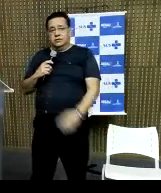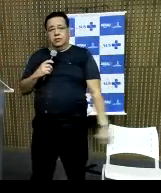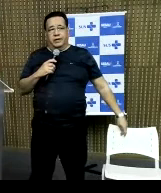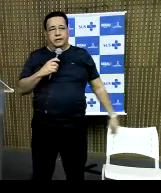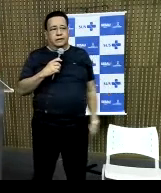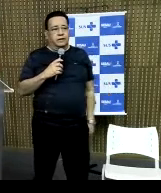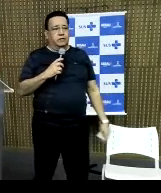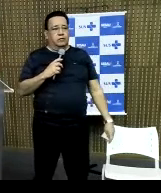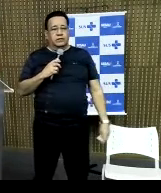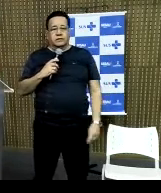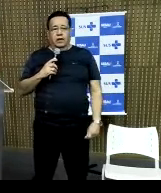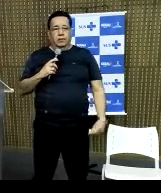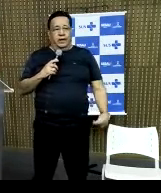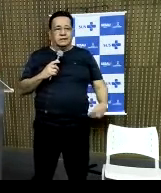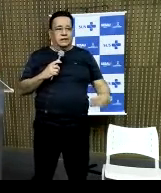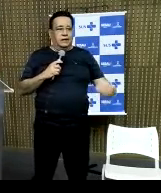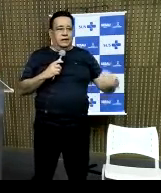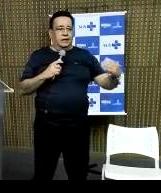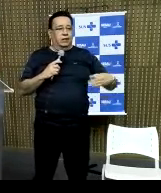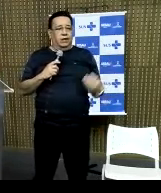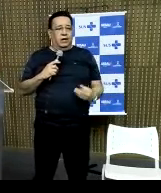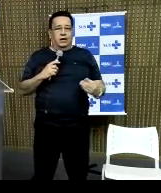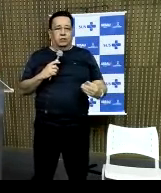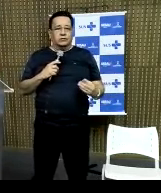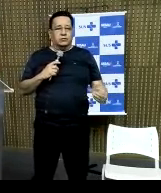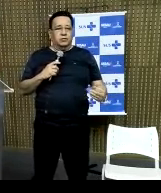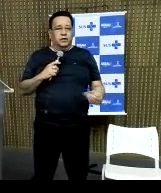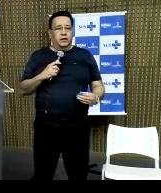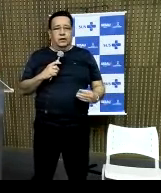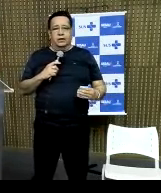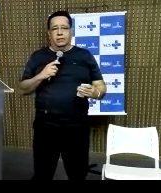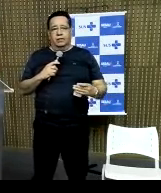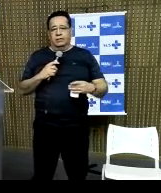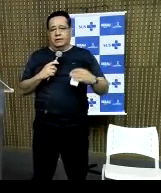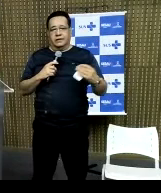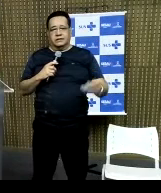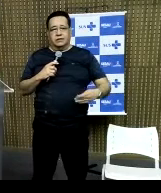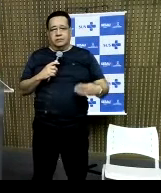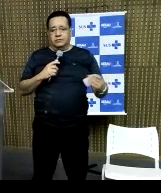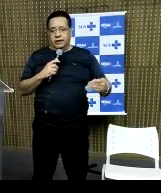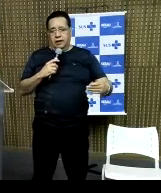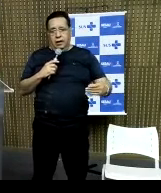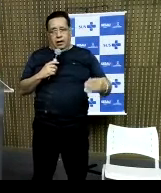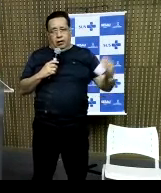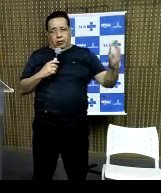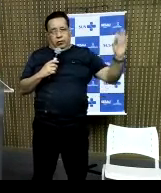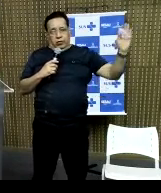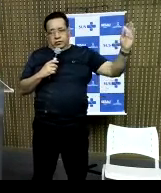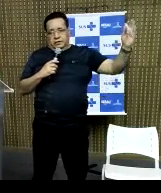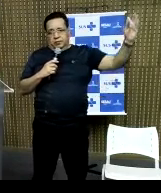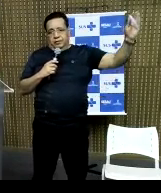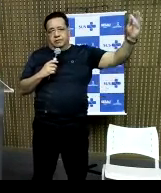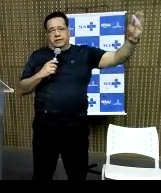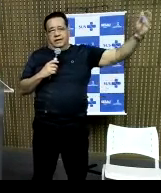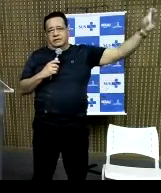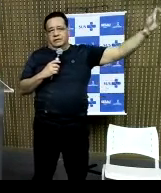Sempre a gente comenta em reuniões, parece que é um costume, é uma tradição, não sei. Quando